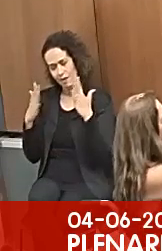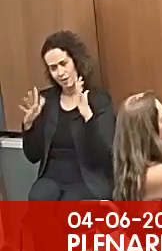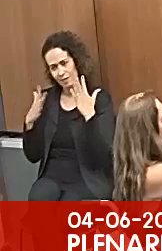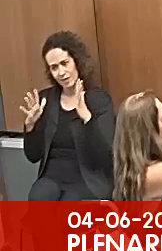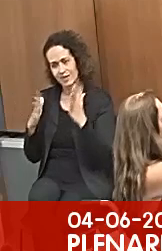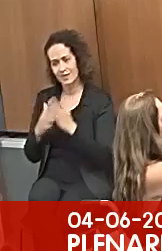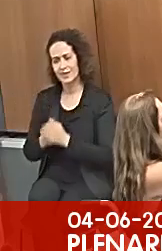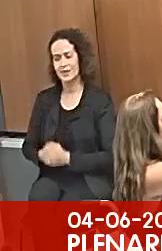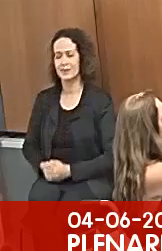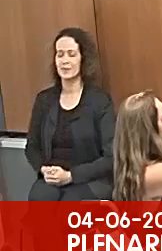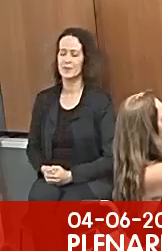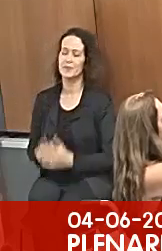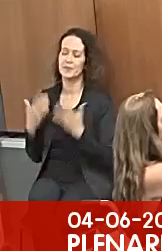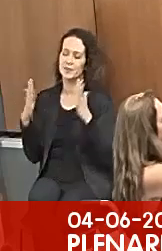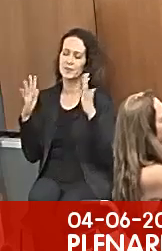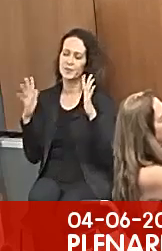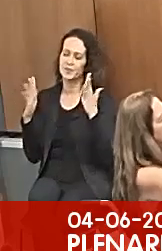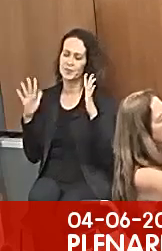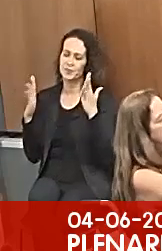iniciativa.